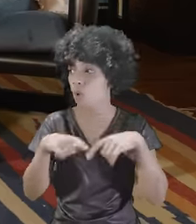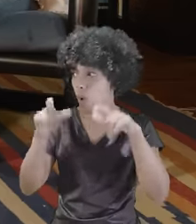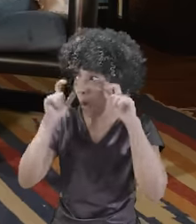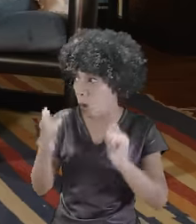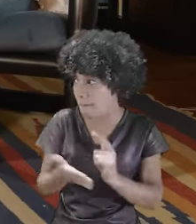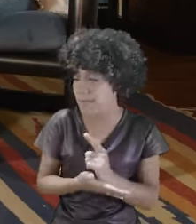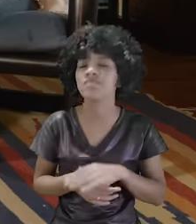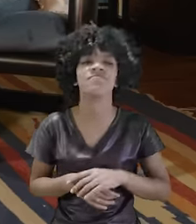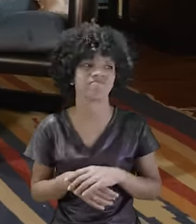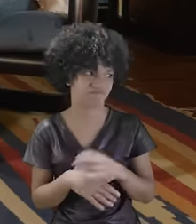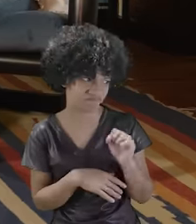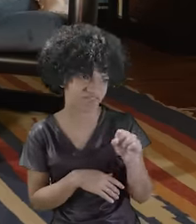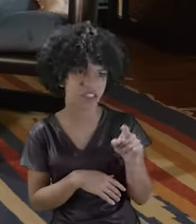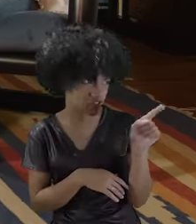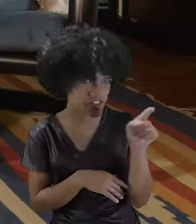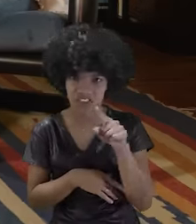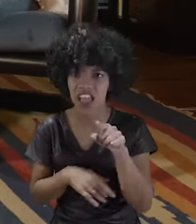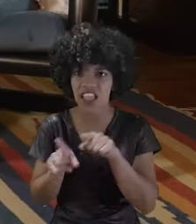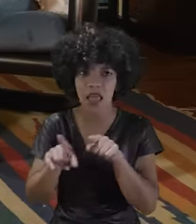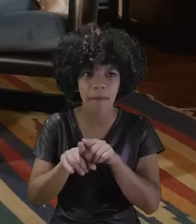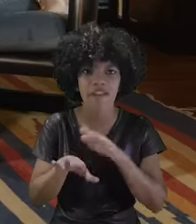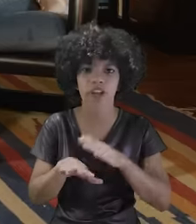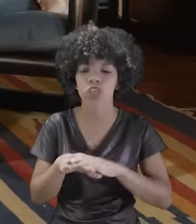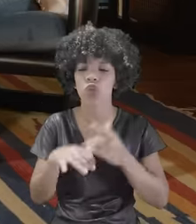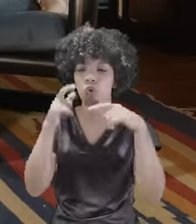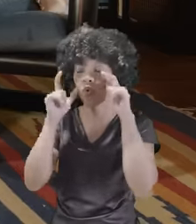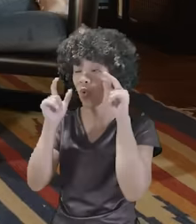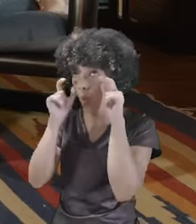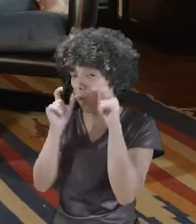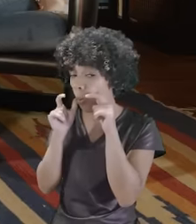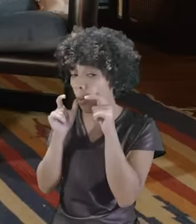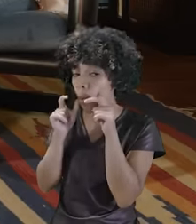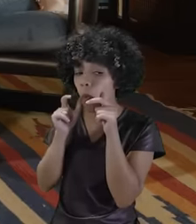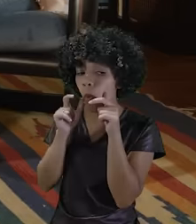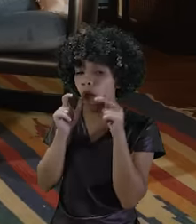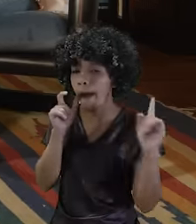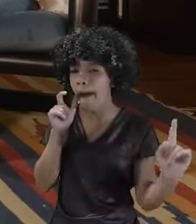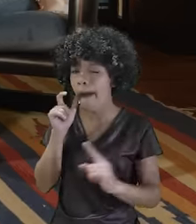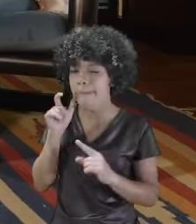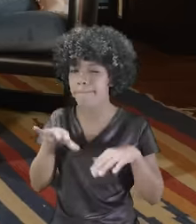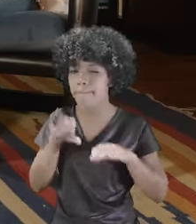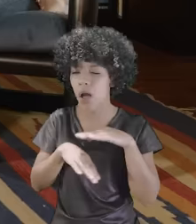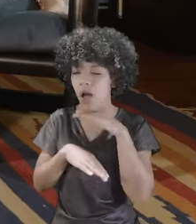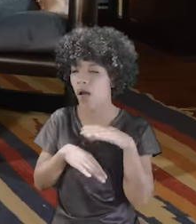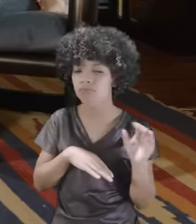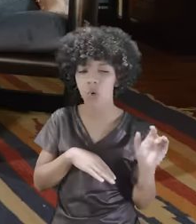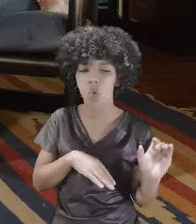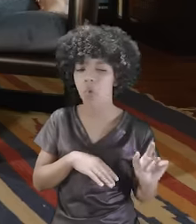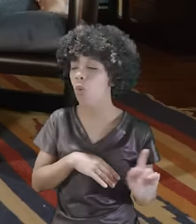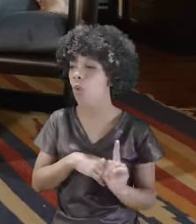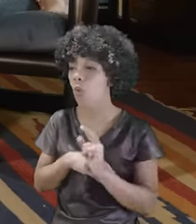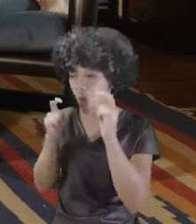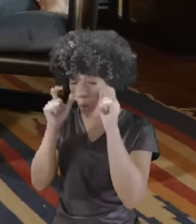escuro escuro a gente faz isso você também aqui ó a mulher passou aqui ó aí ele colocou óculos